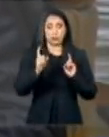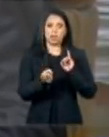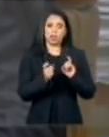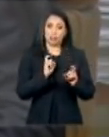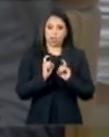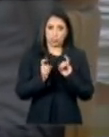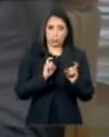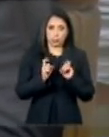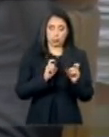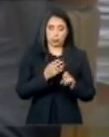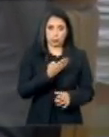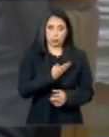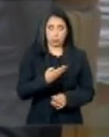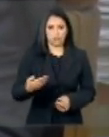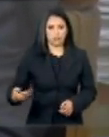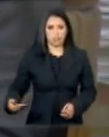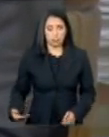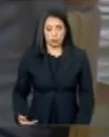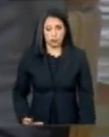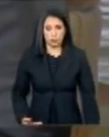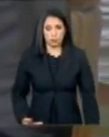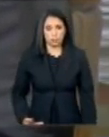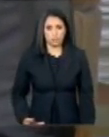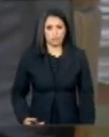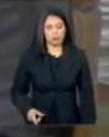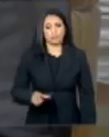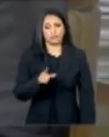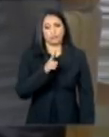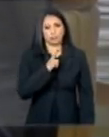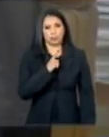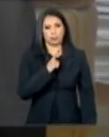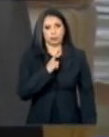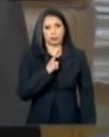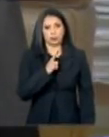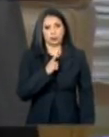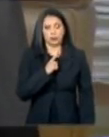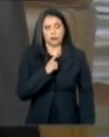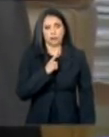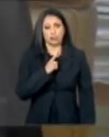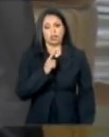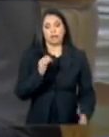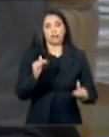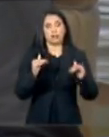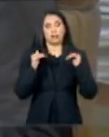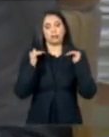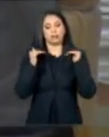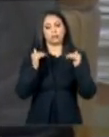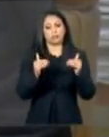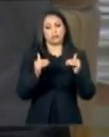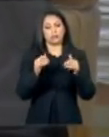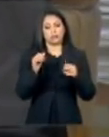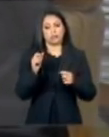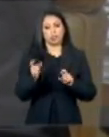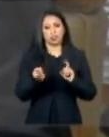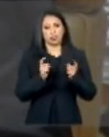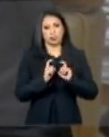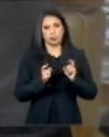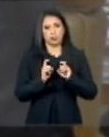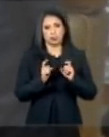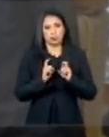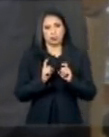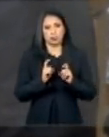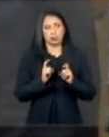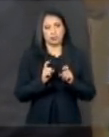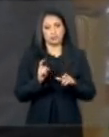embora resultante do postulado da autotutela de missa como extraordinário 81 713